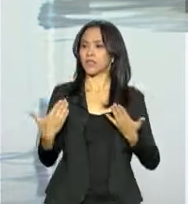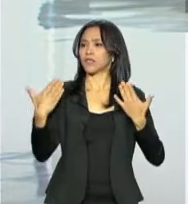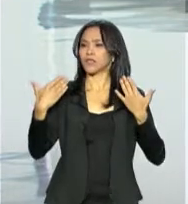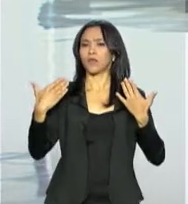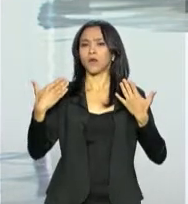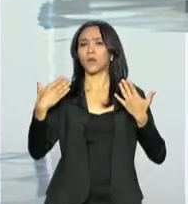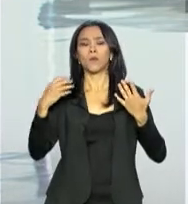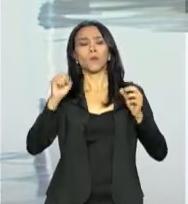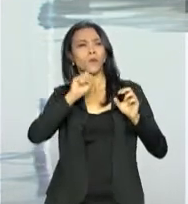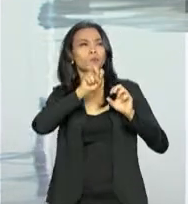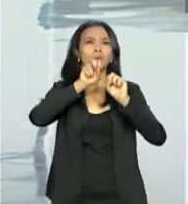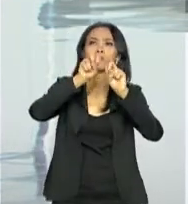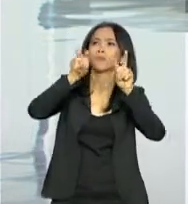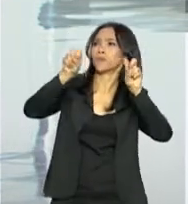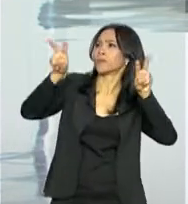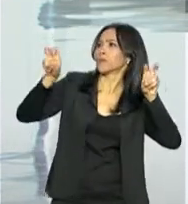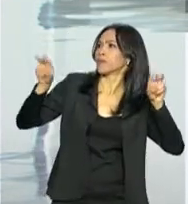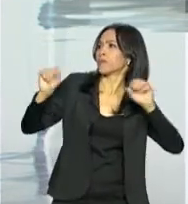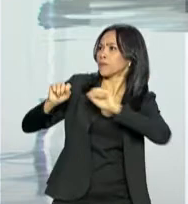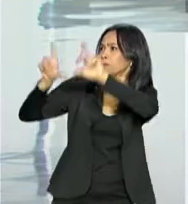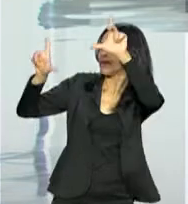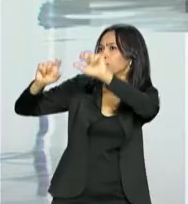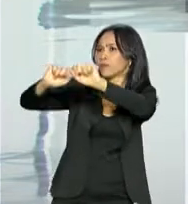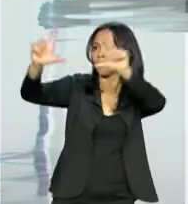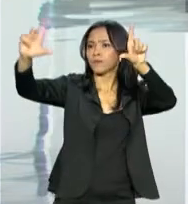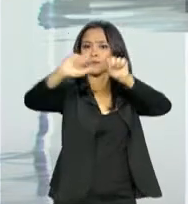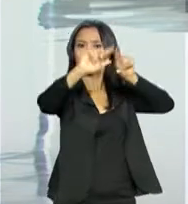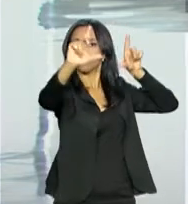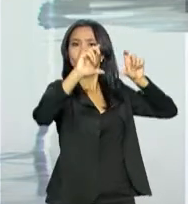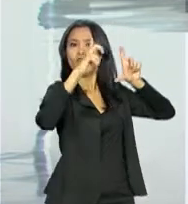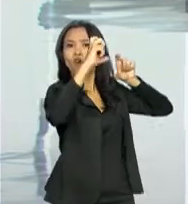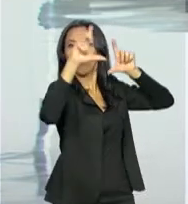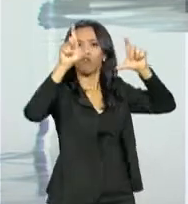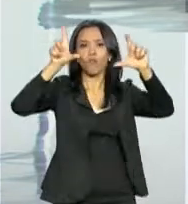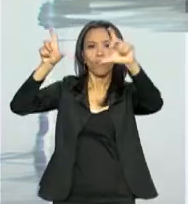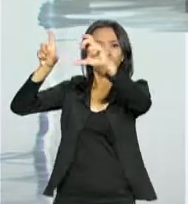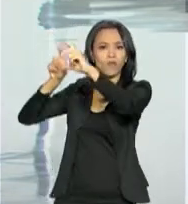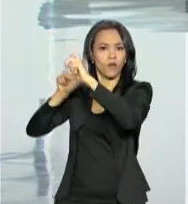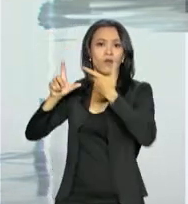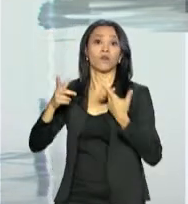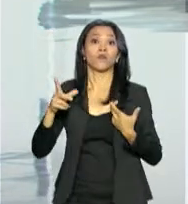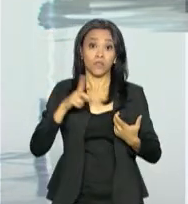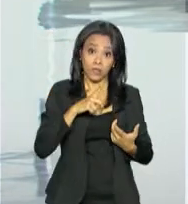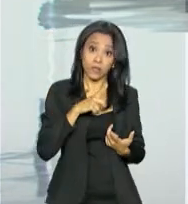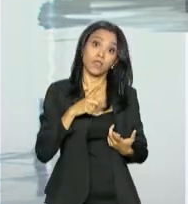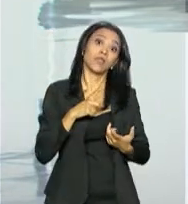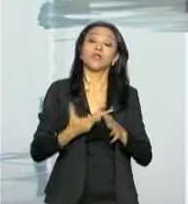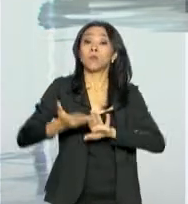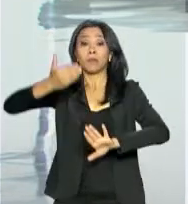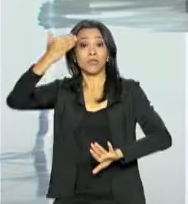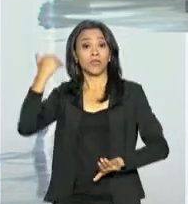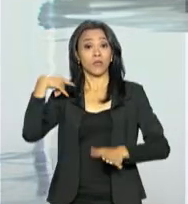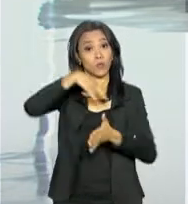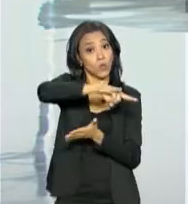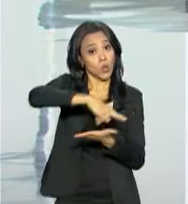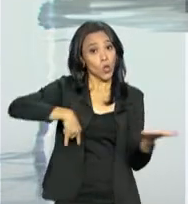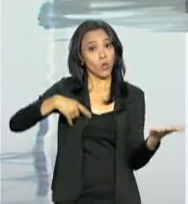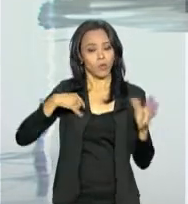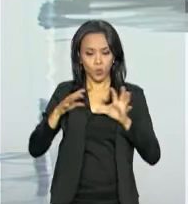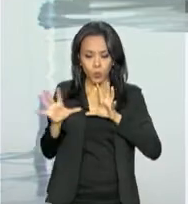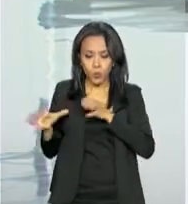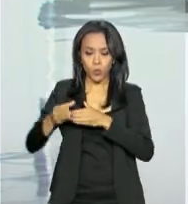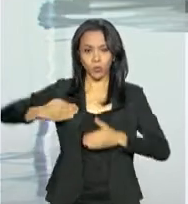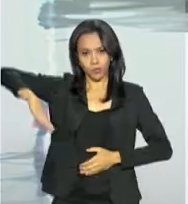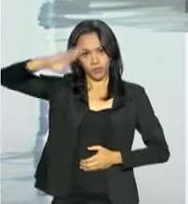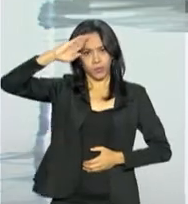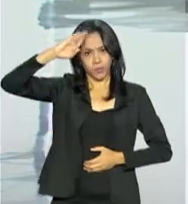a exposição Entre a Saudade e a Guerra. Essa exposição tem fotos e documentos da Força Expedicionária Brasileira que lutou na Segunda